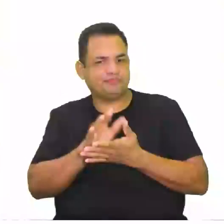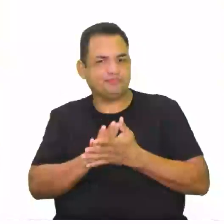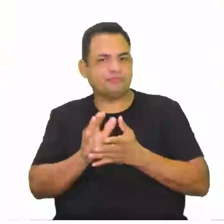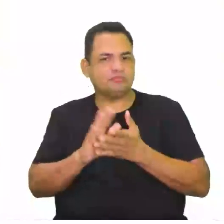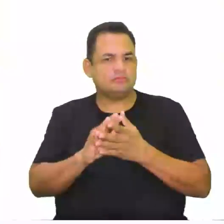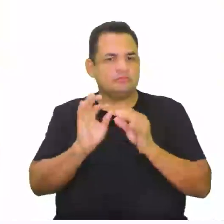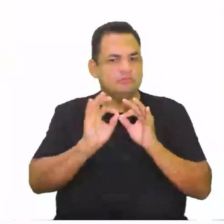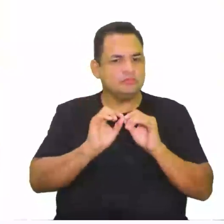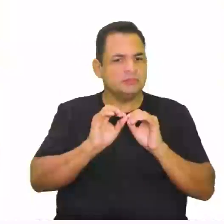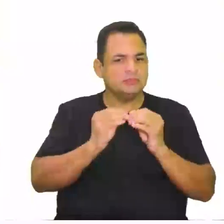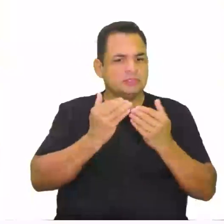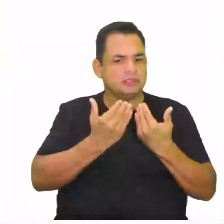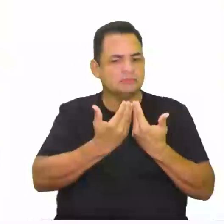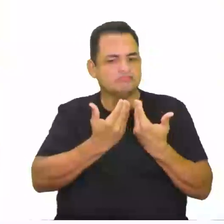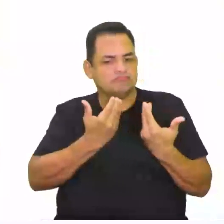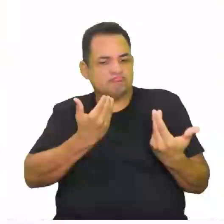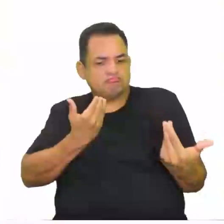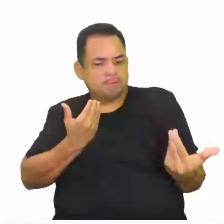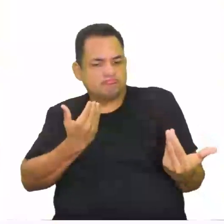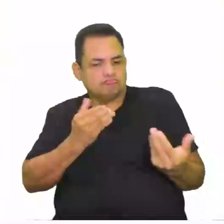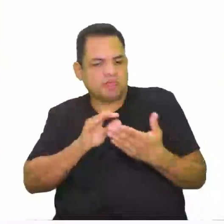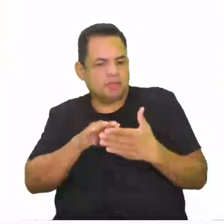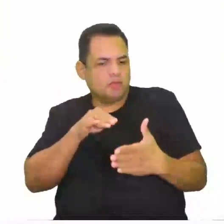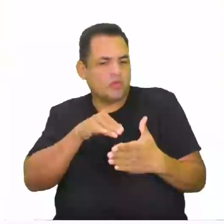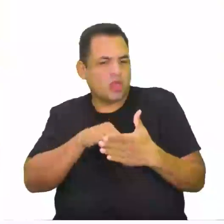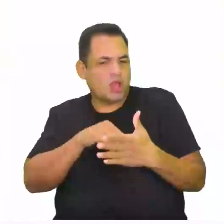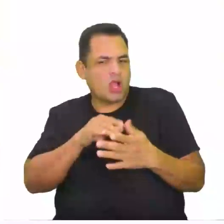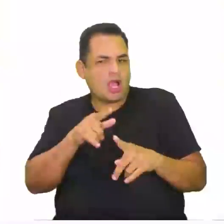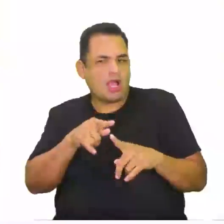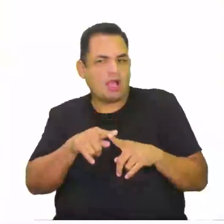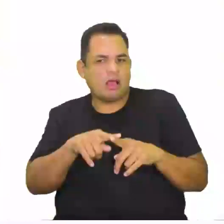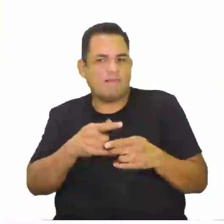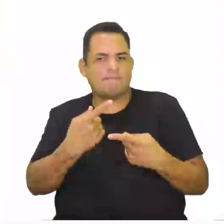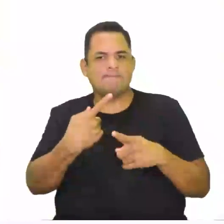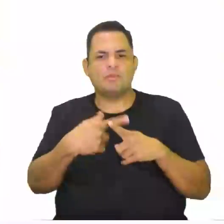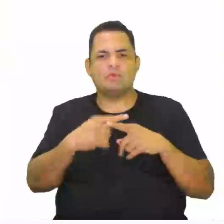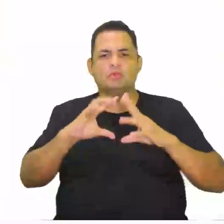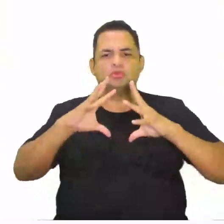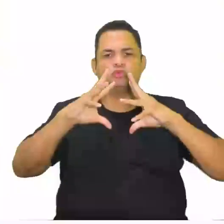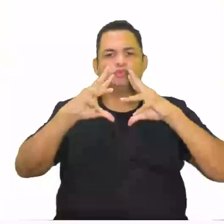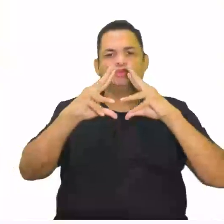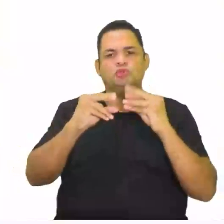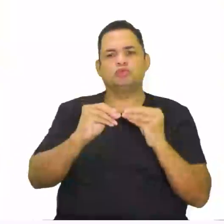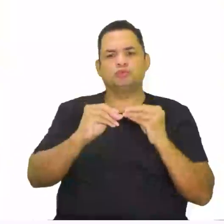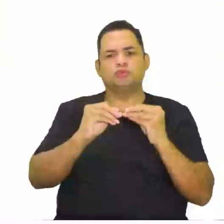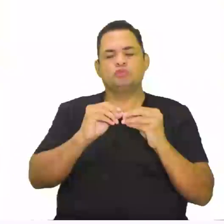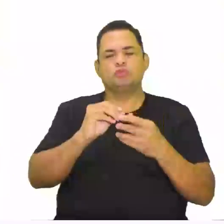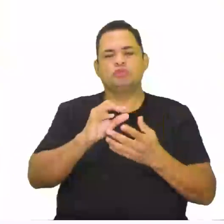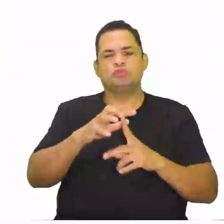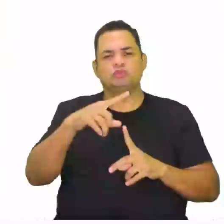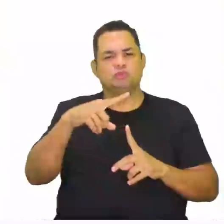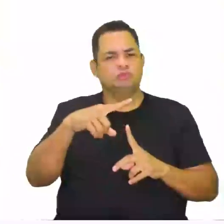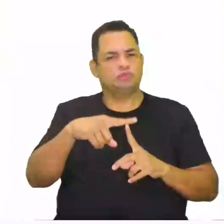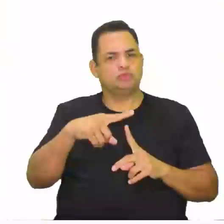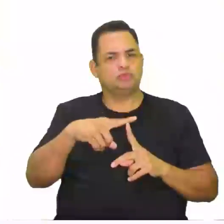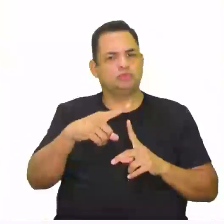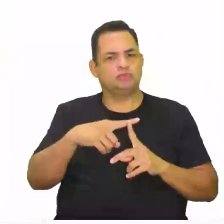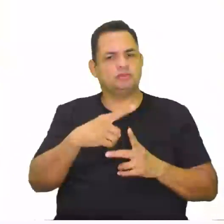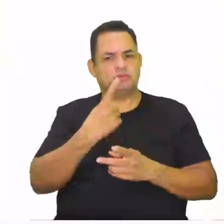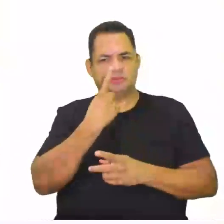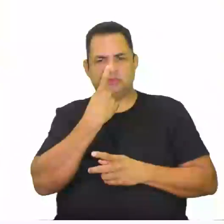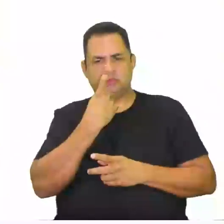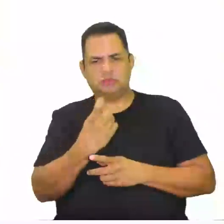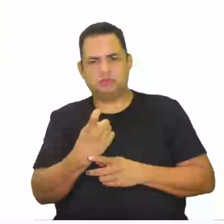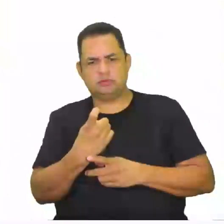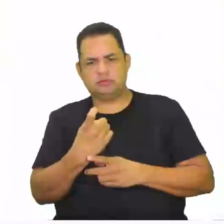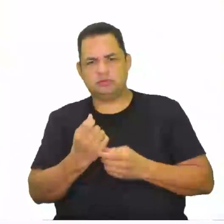manter distante, não tocar em algumas coisas, porque ali tem todo tipo de lixo, né?